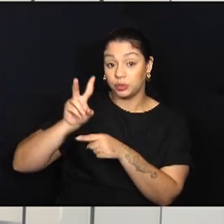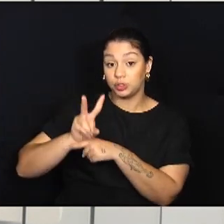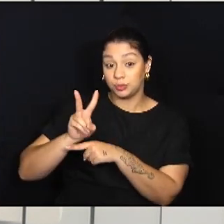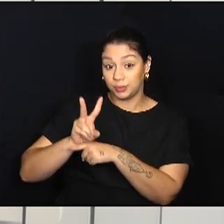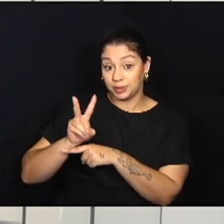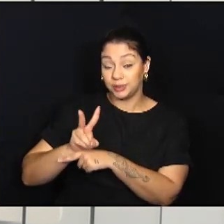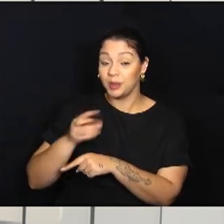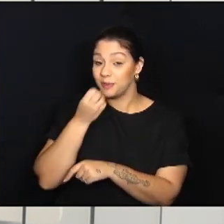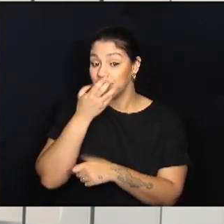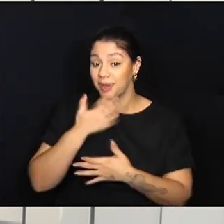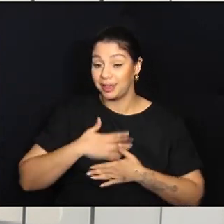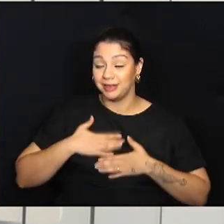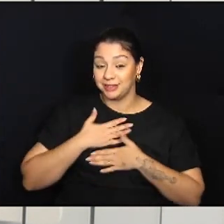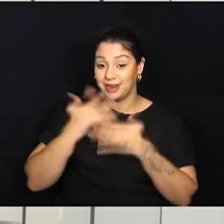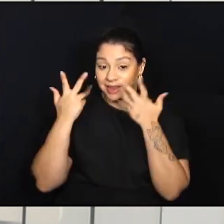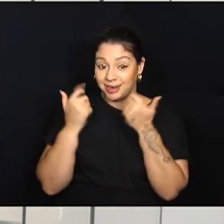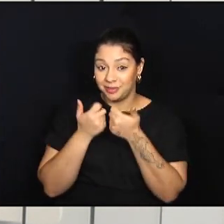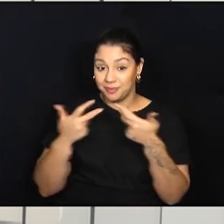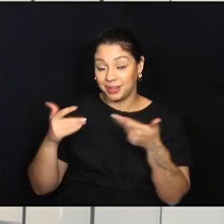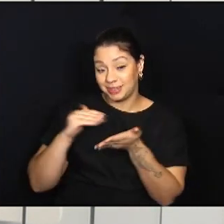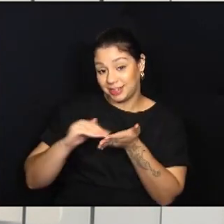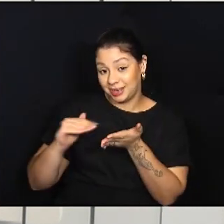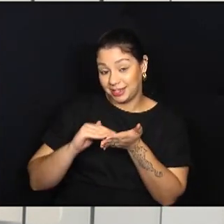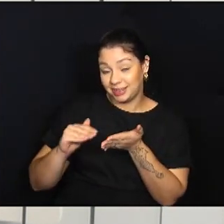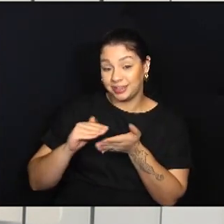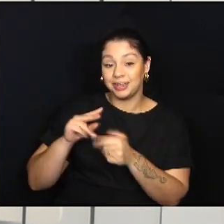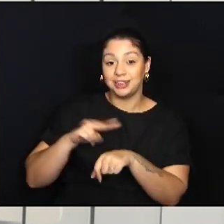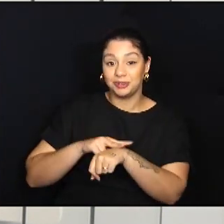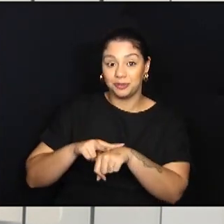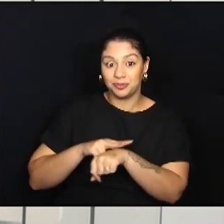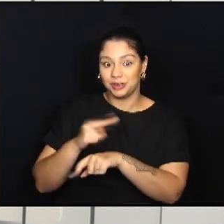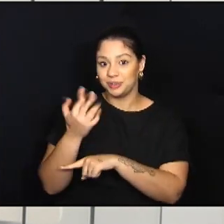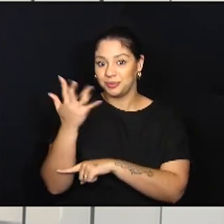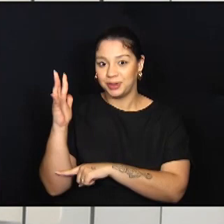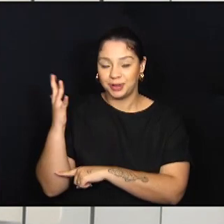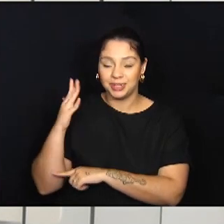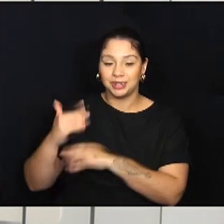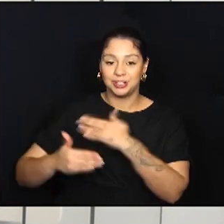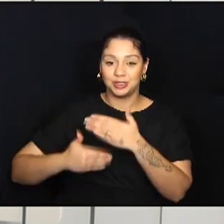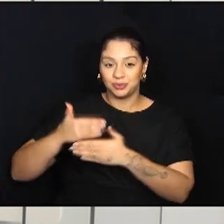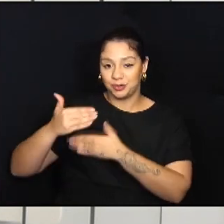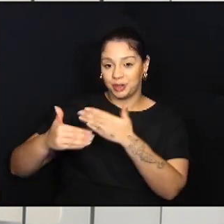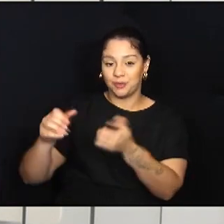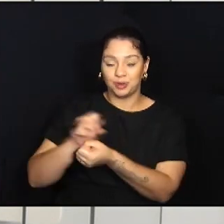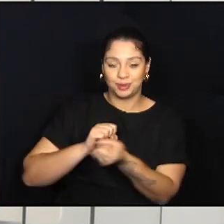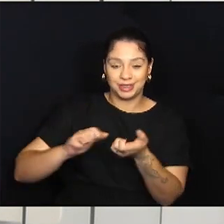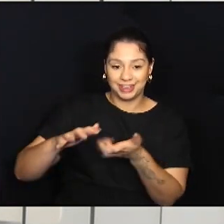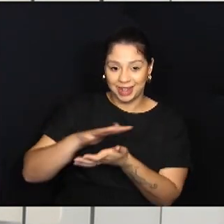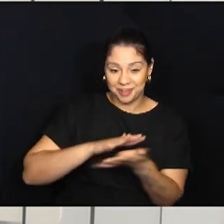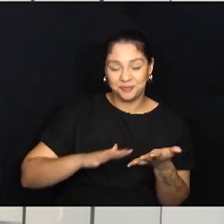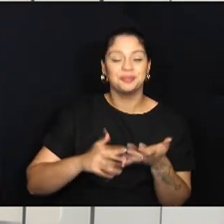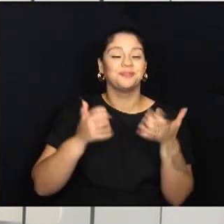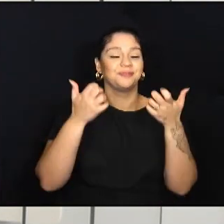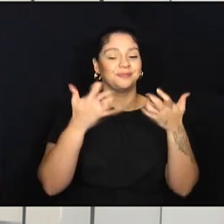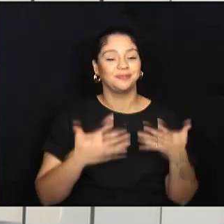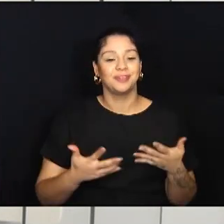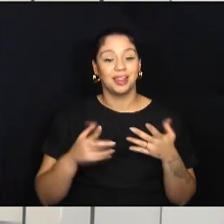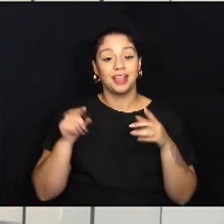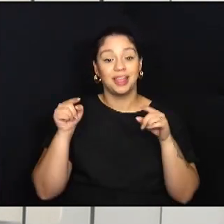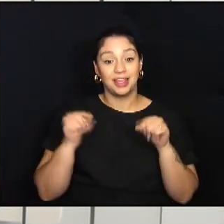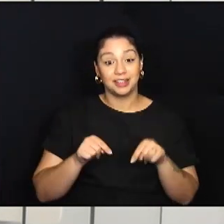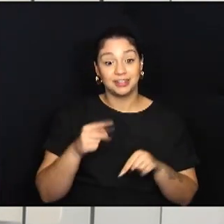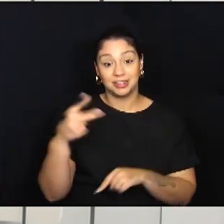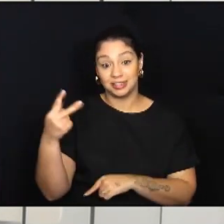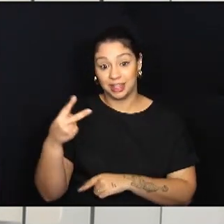e Bem-Estar Animal da Secretaria do Verde, Meio Ambiente e Desenvolvimento Sustentável. Falamos desta segunda